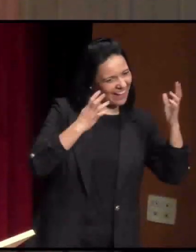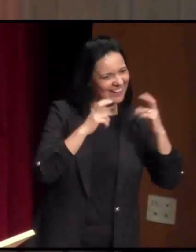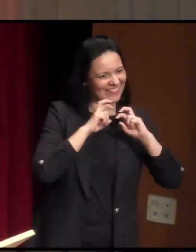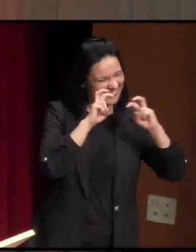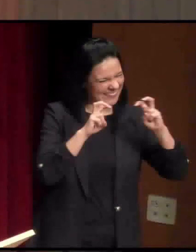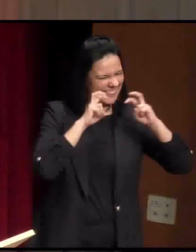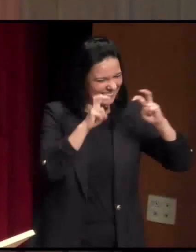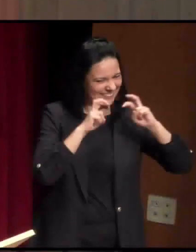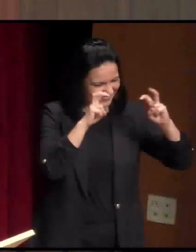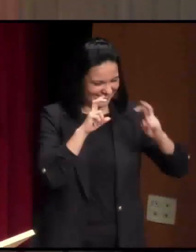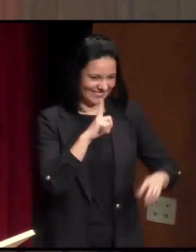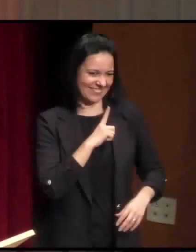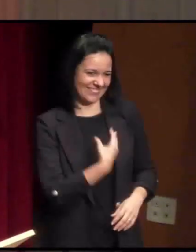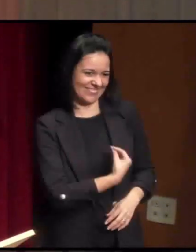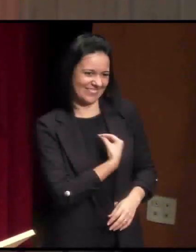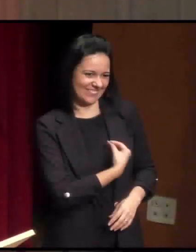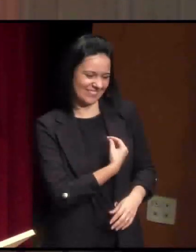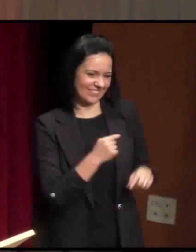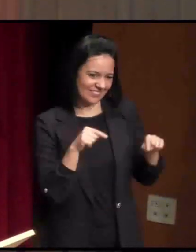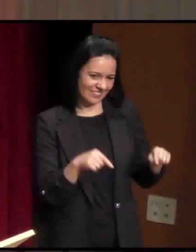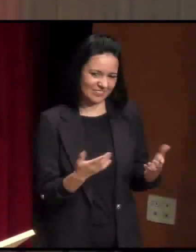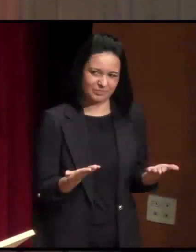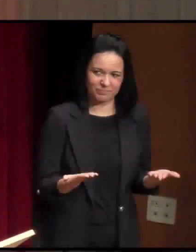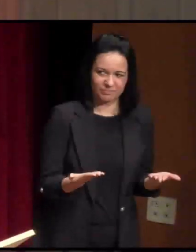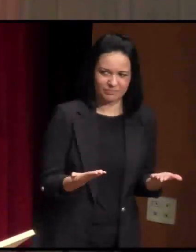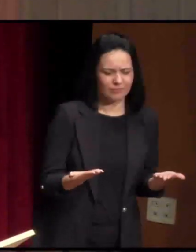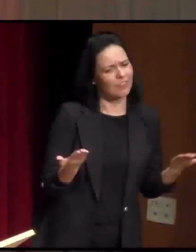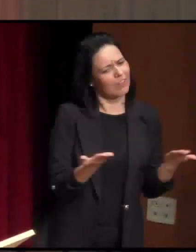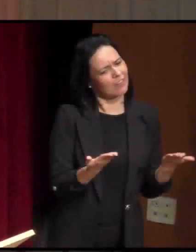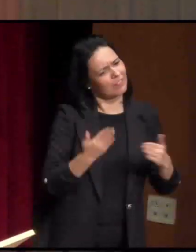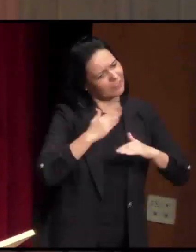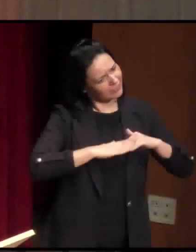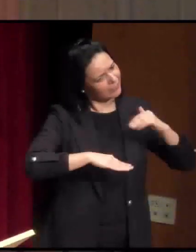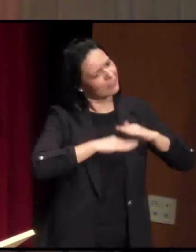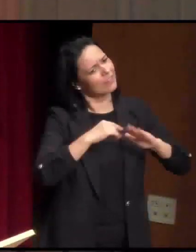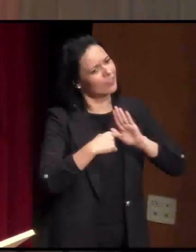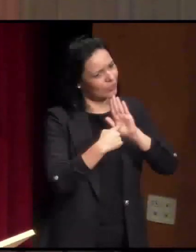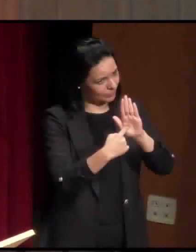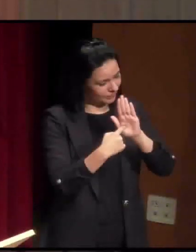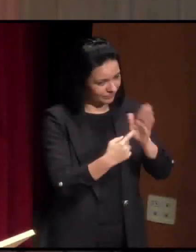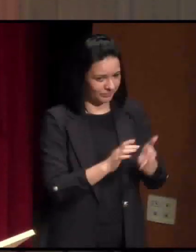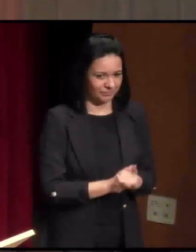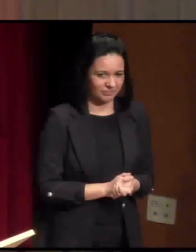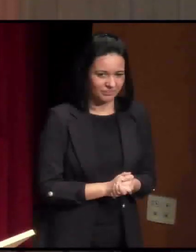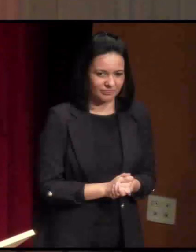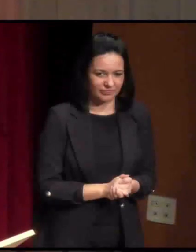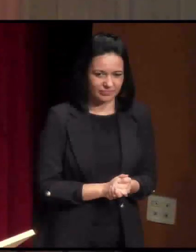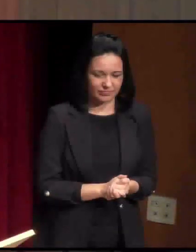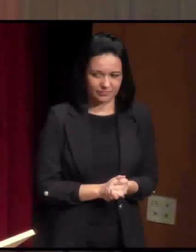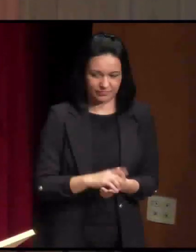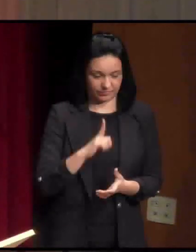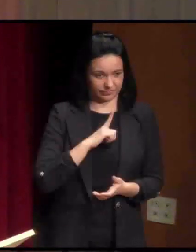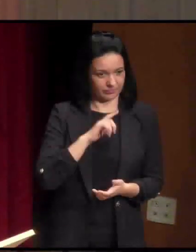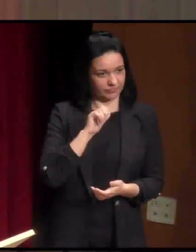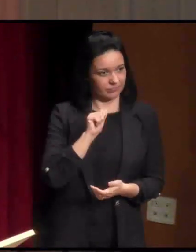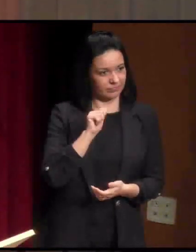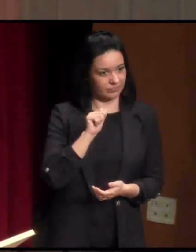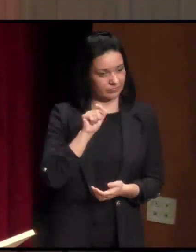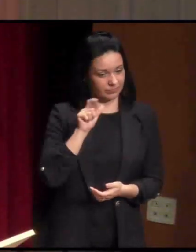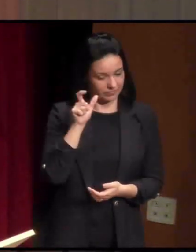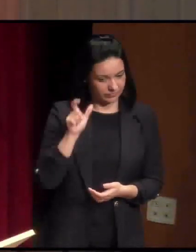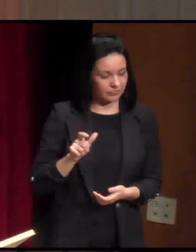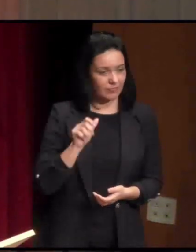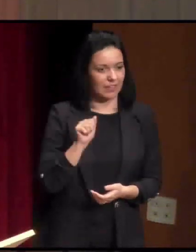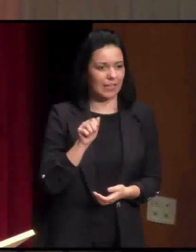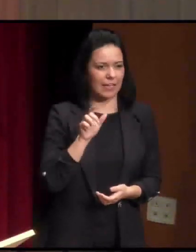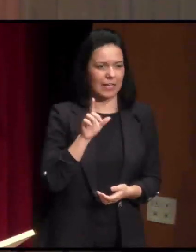Armênia? Muito bom. Peraí, gente, vamos botar em prática esse negócio aqui para ficar mais claro para vocês. Olha só, a Adriana está falando em